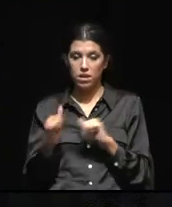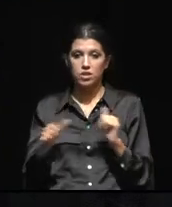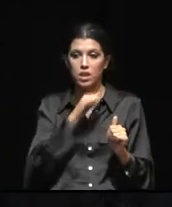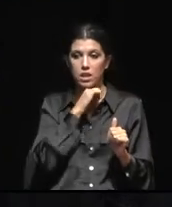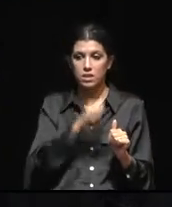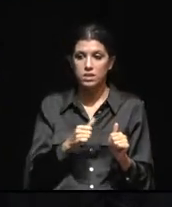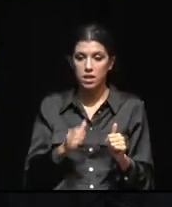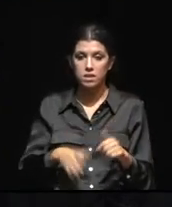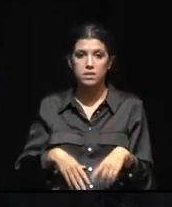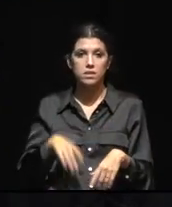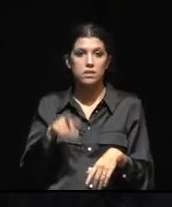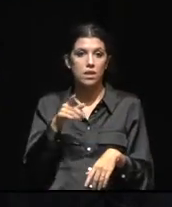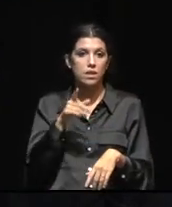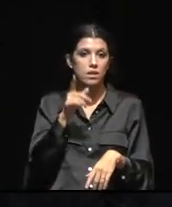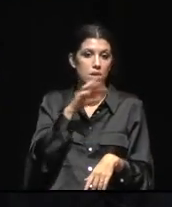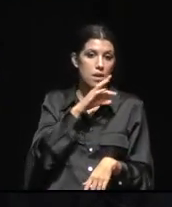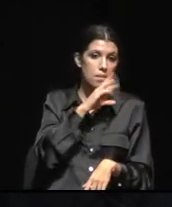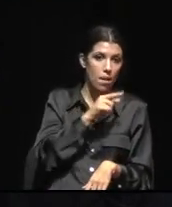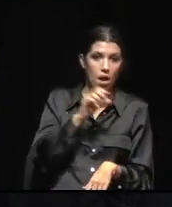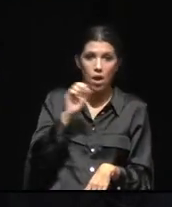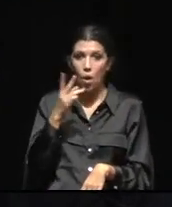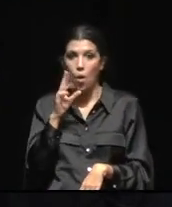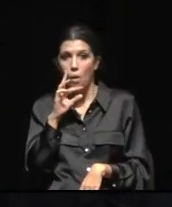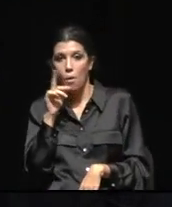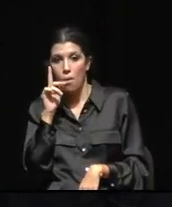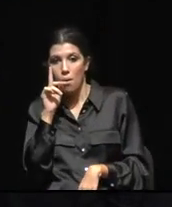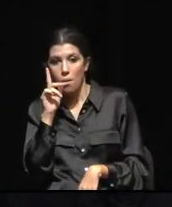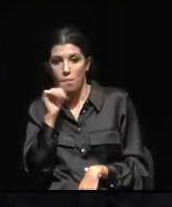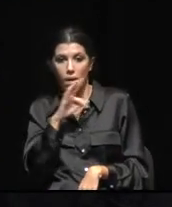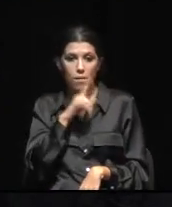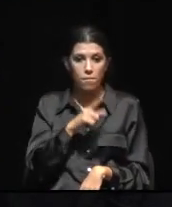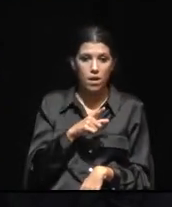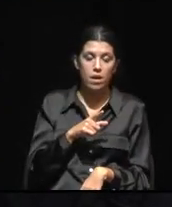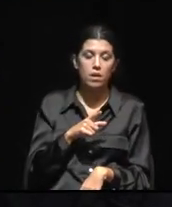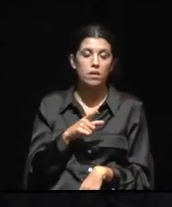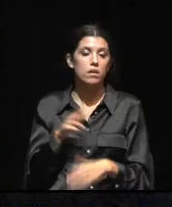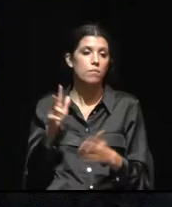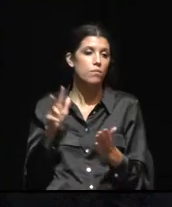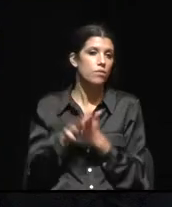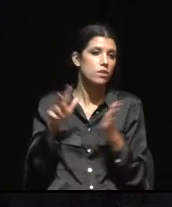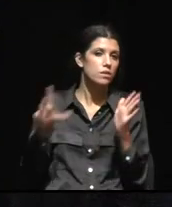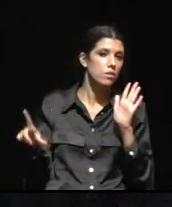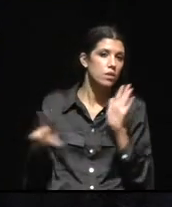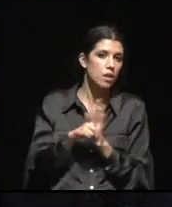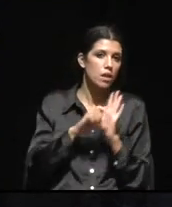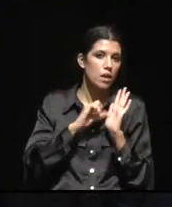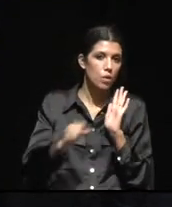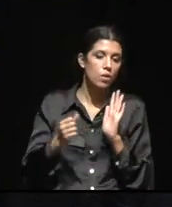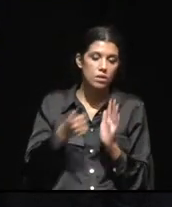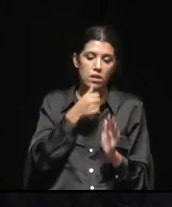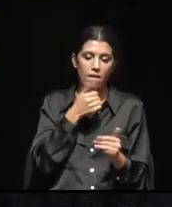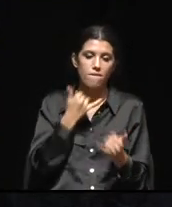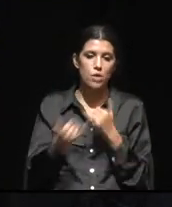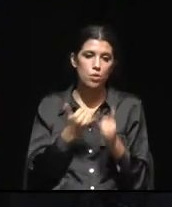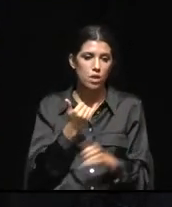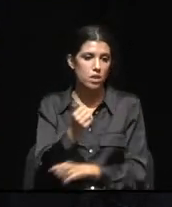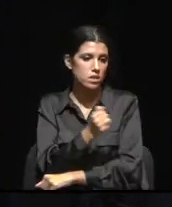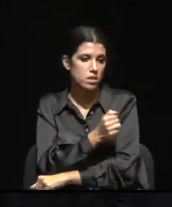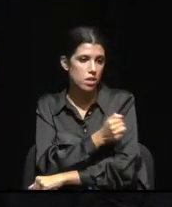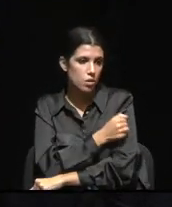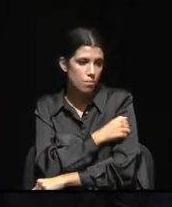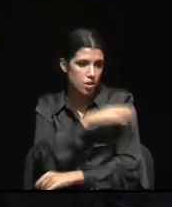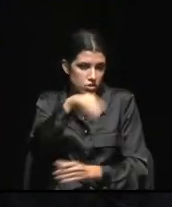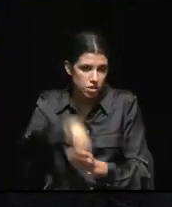parentalidade criação de um crime específico de violência doméstica aprovação da lei contra a violência doméstica